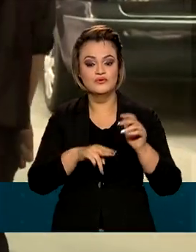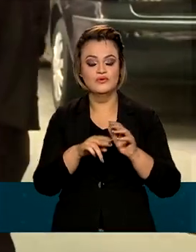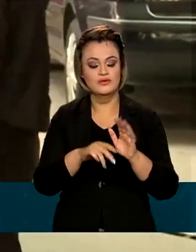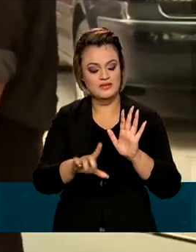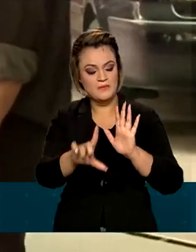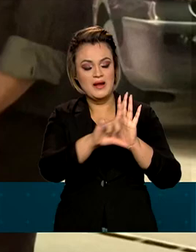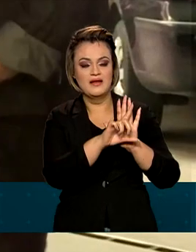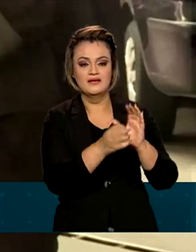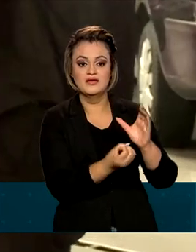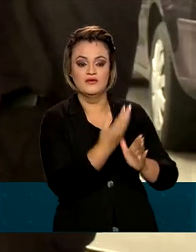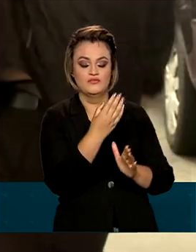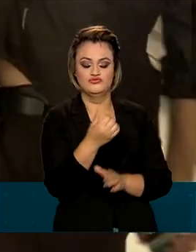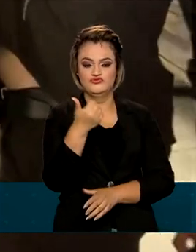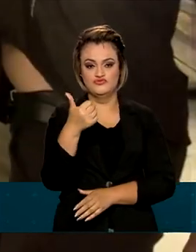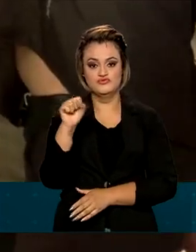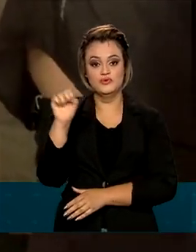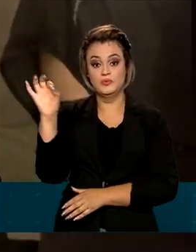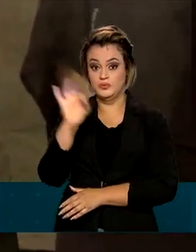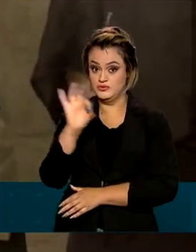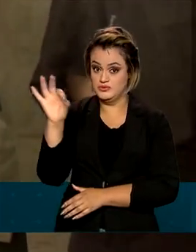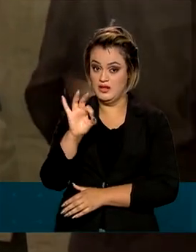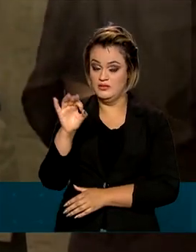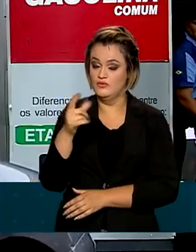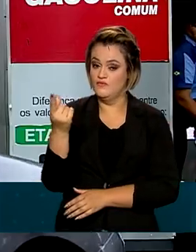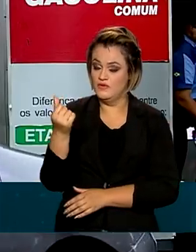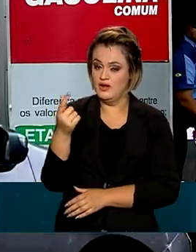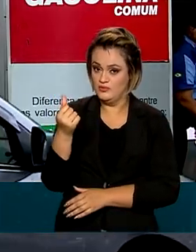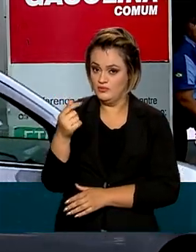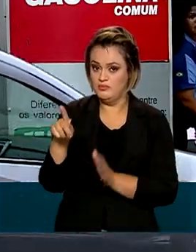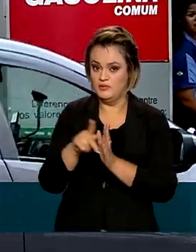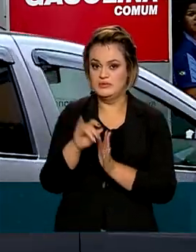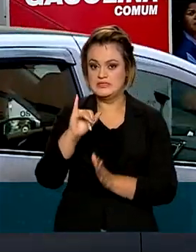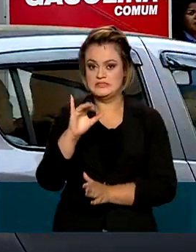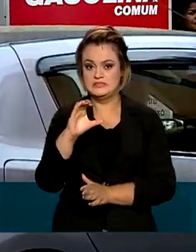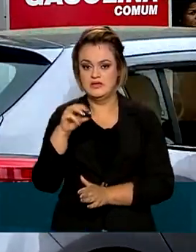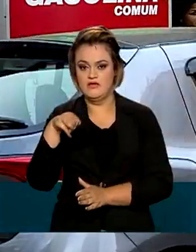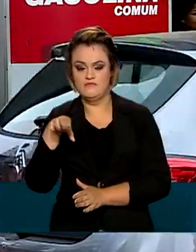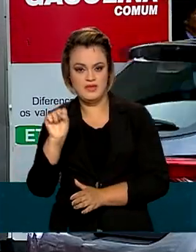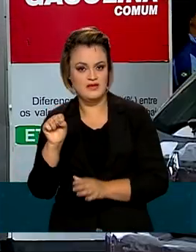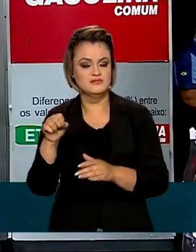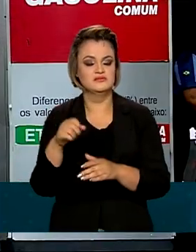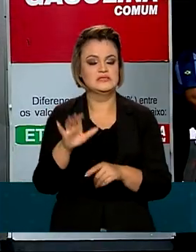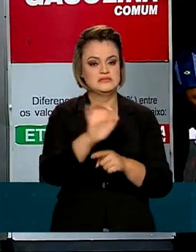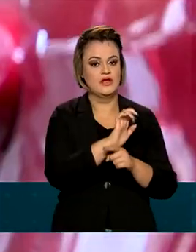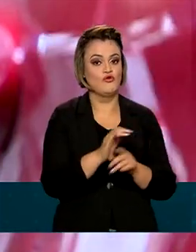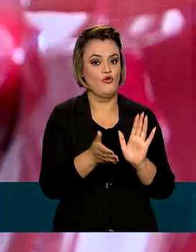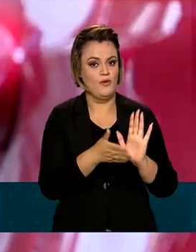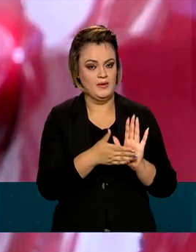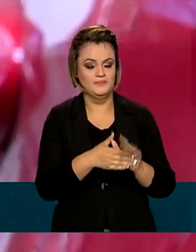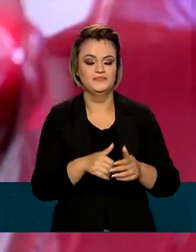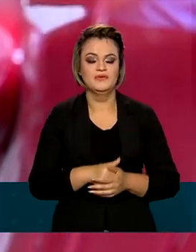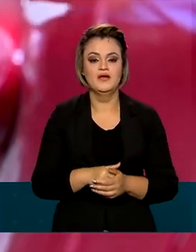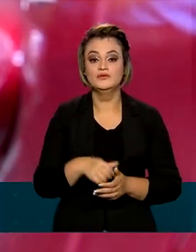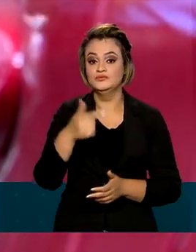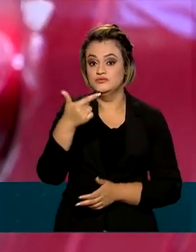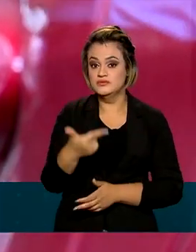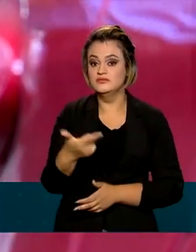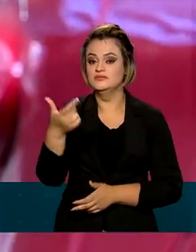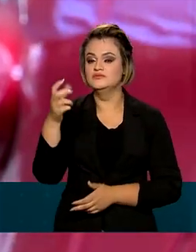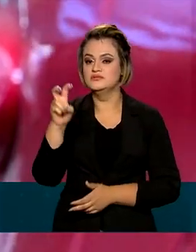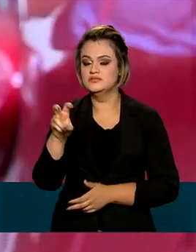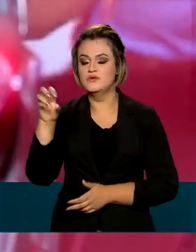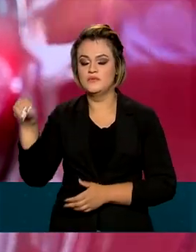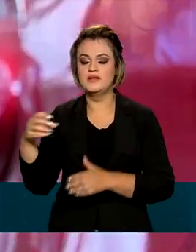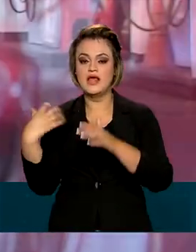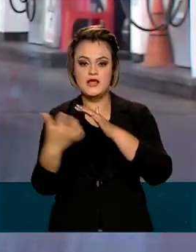né, a 18% a alíquota do ICMS cobrada pelos estados. 250 distribuidoras